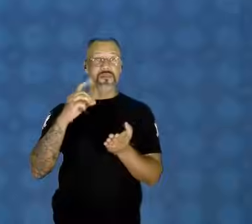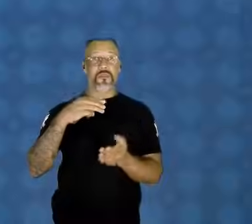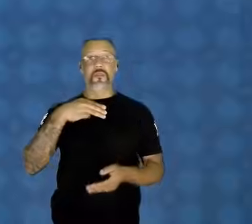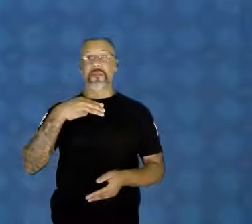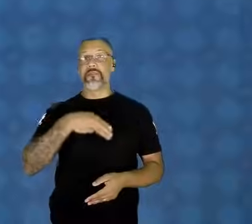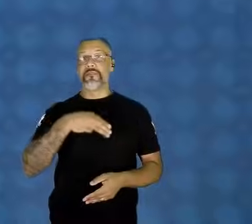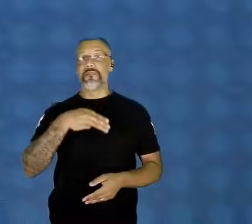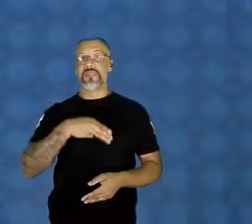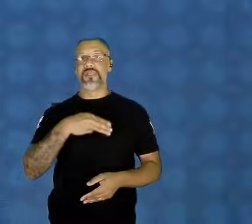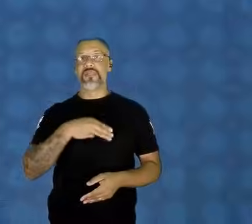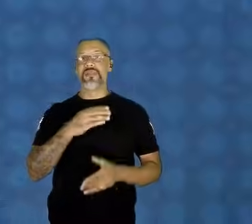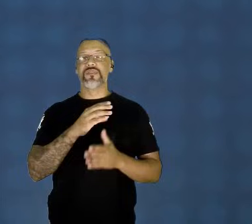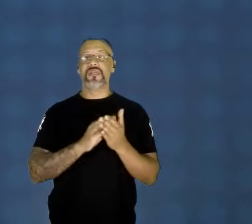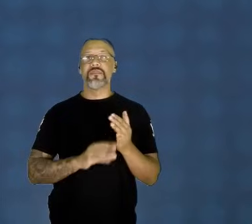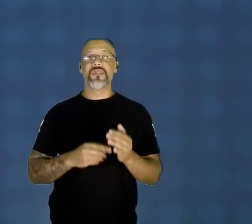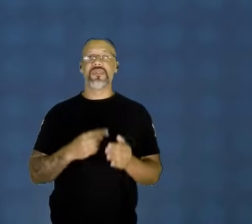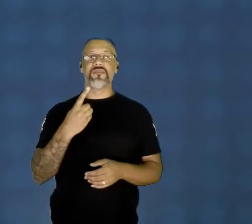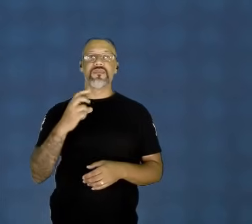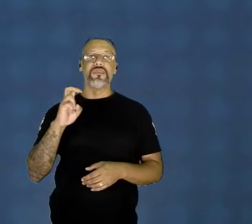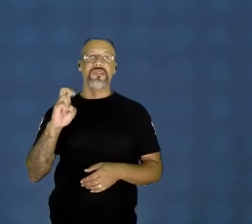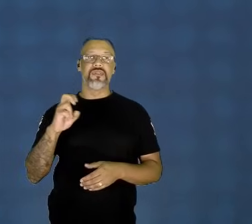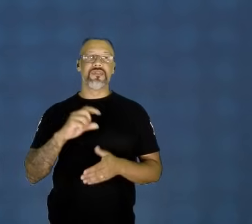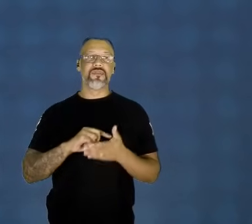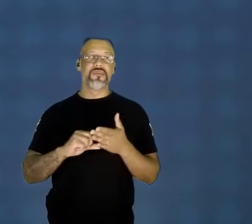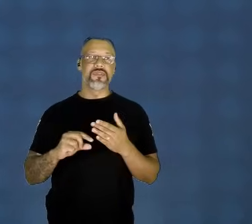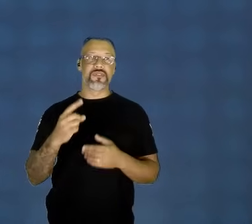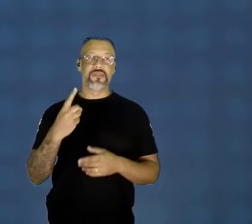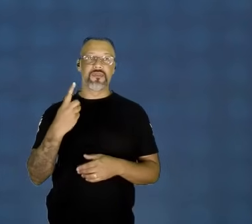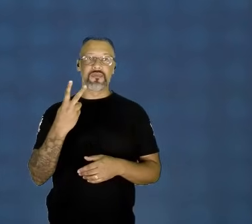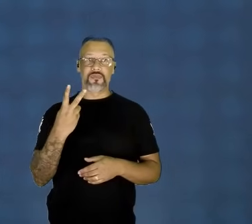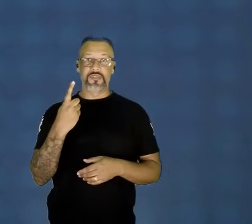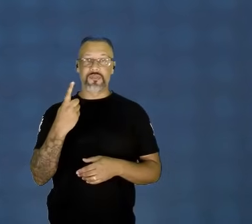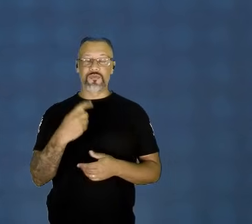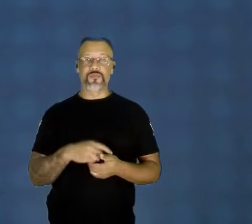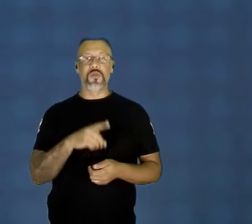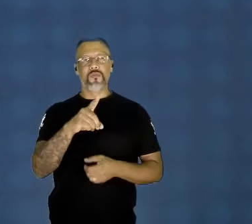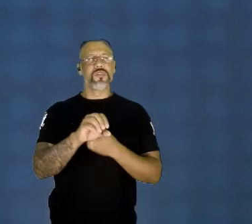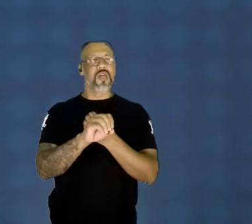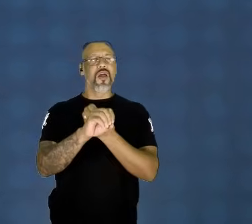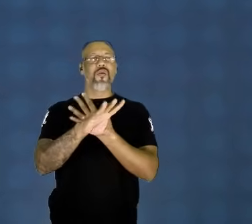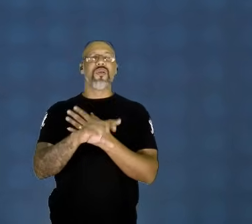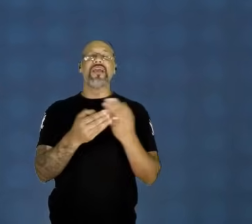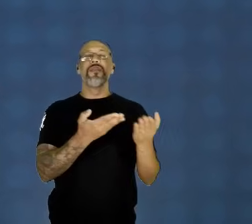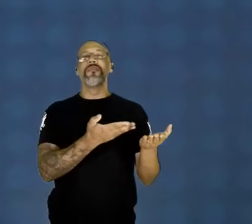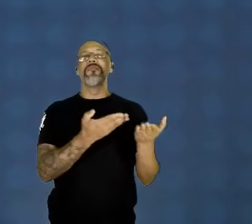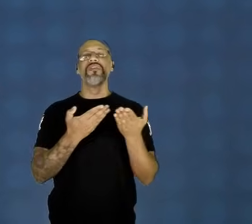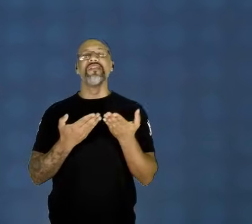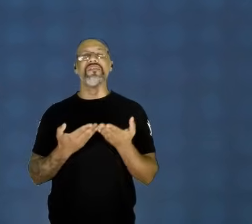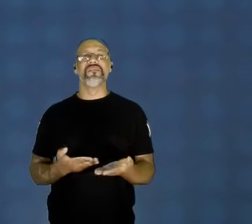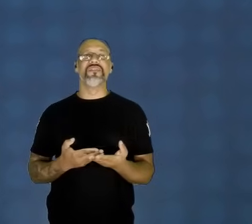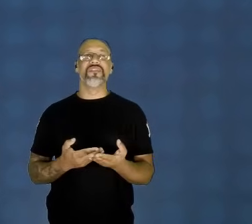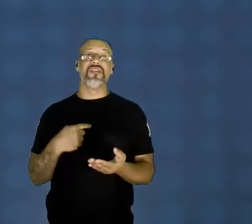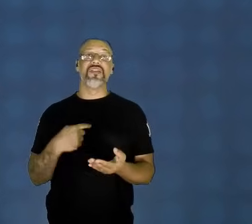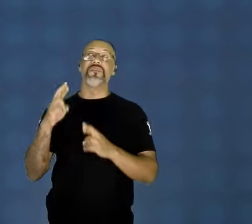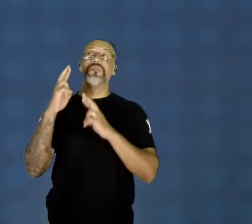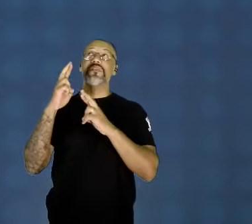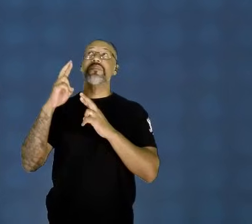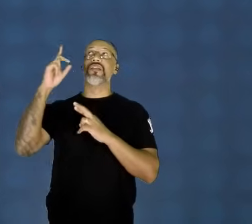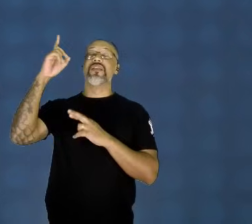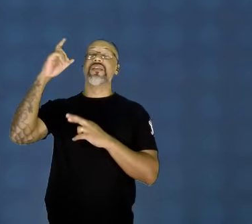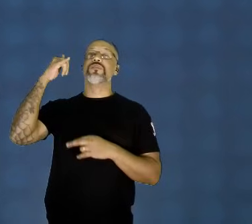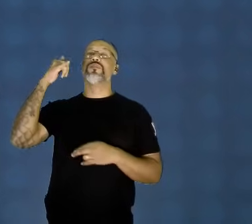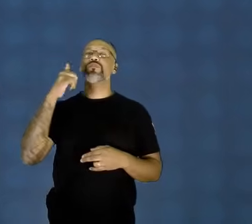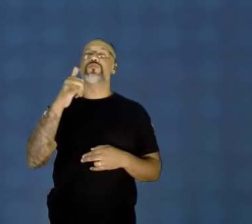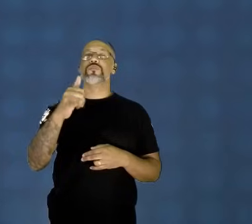Você que está online, seja muito bem-vindo a Lírio. Você está instantes de ouvir a palavra de Deus. Eu espero que Deus pegue você onde quer que